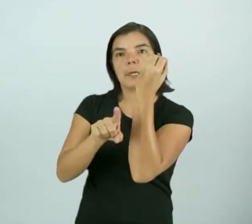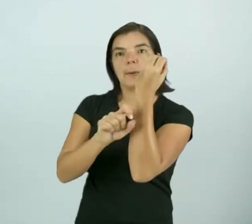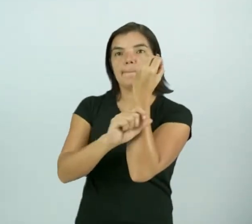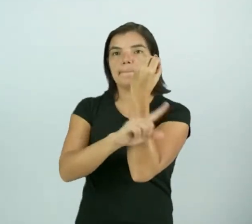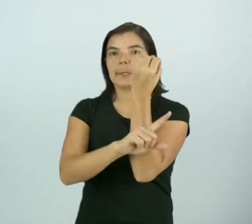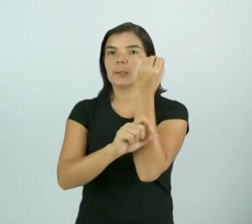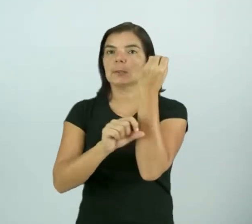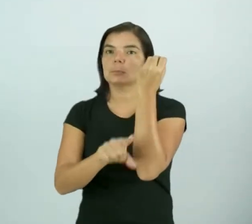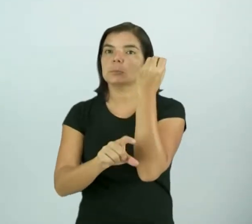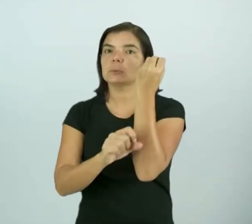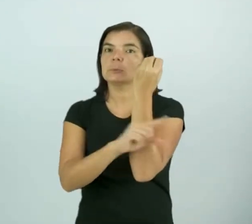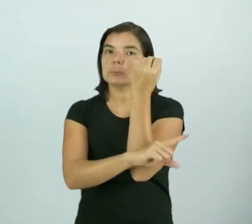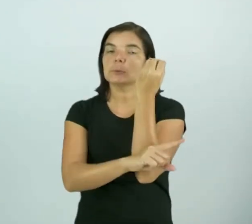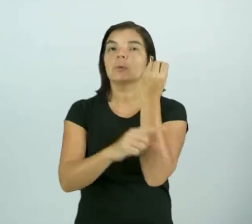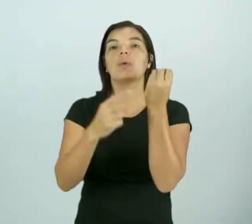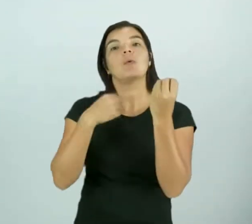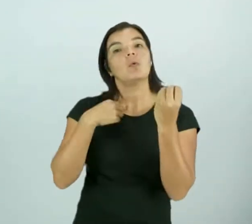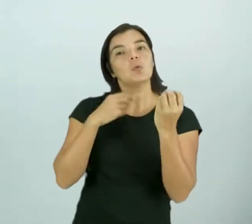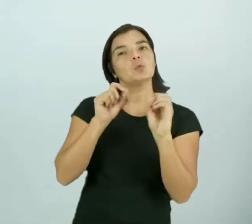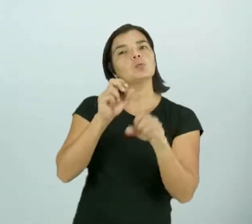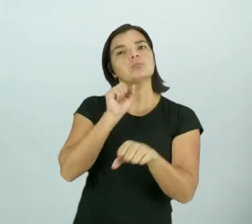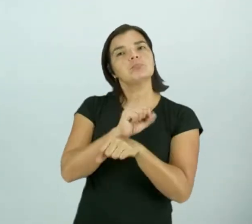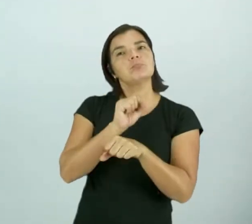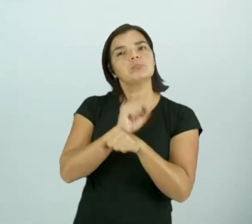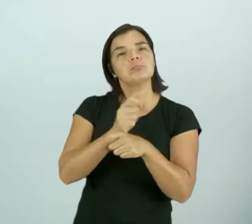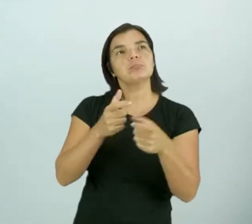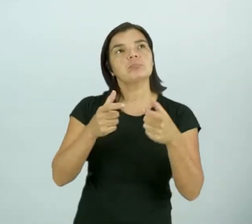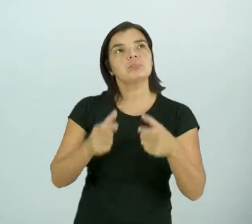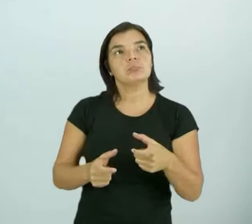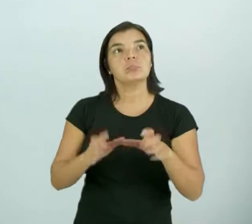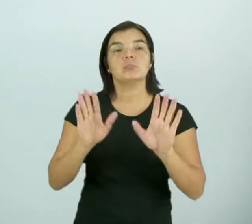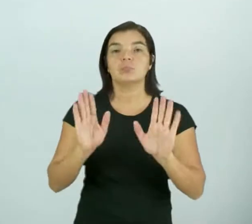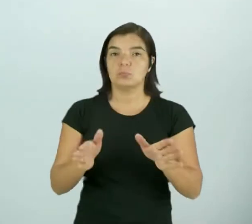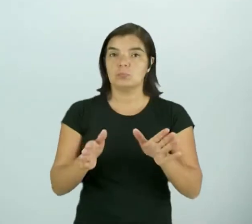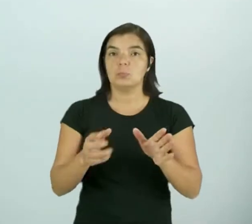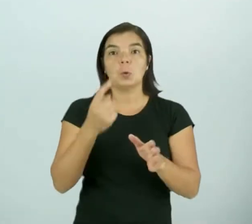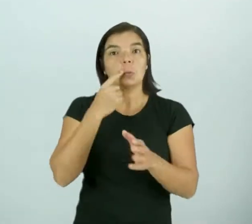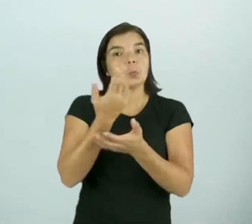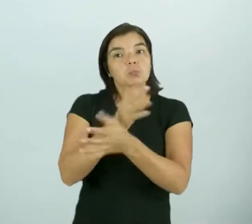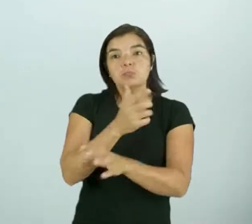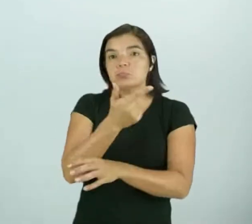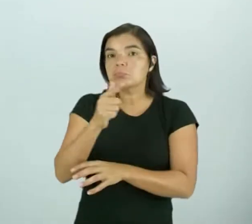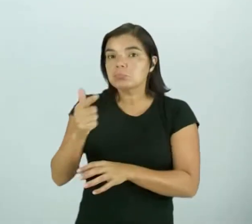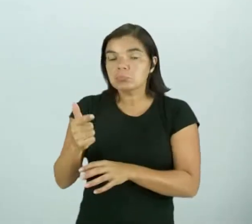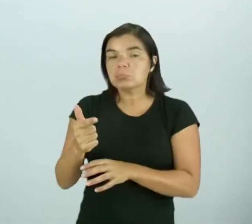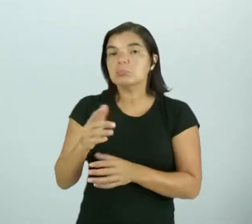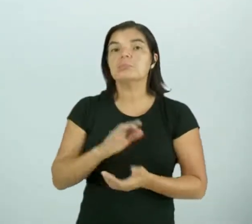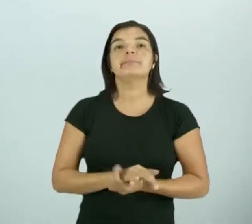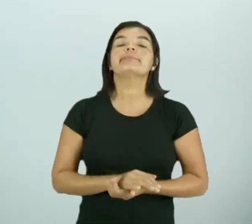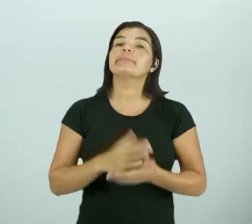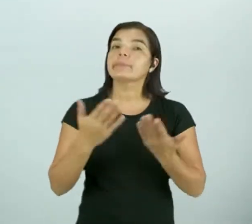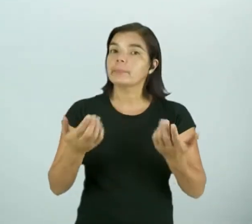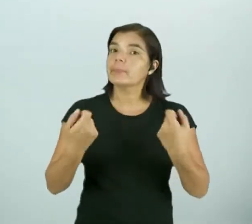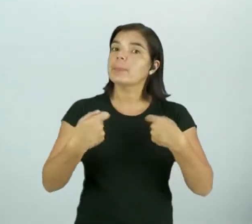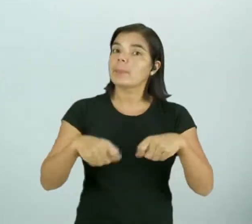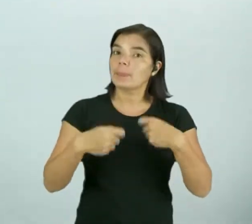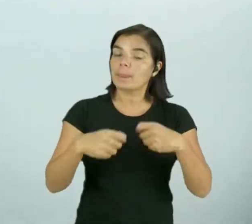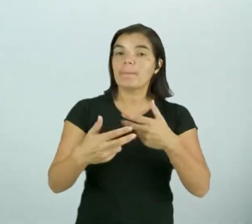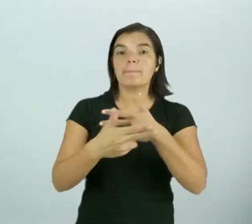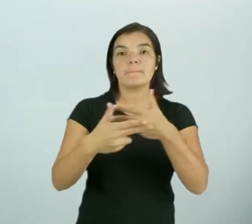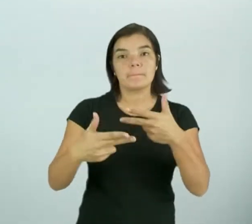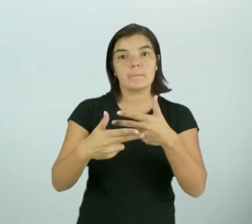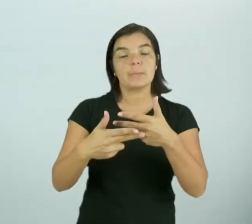que essa esponja consiga ficar no seu determinado local. Já que são invertebrados, eles não têm esqueleto, então eles precisam ter